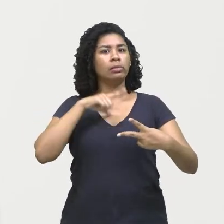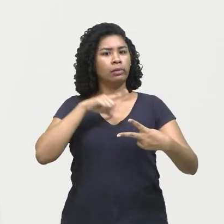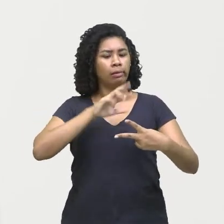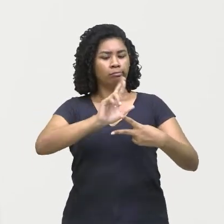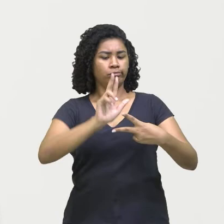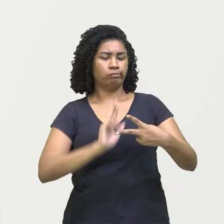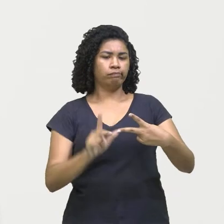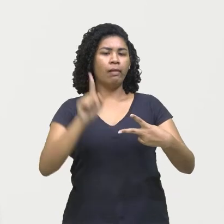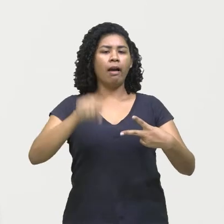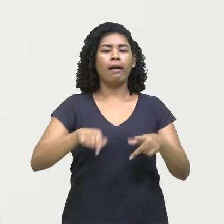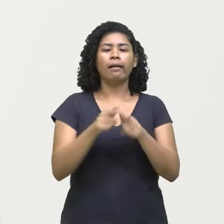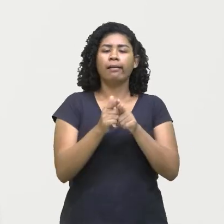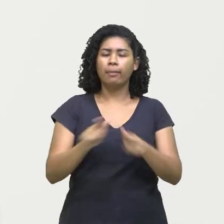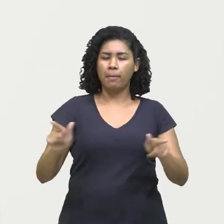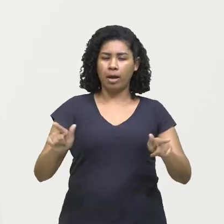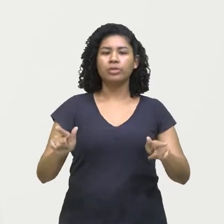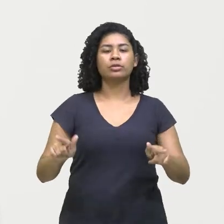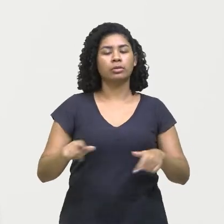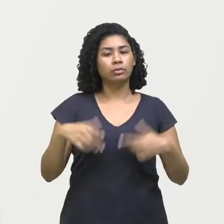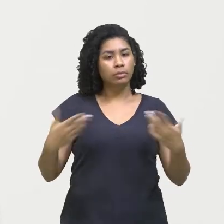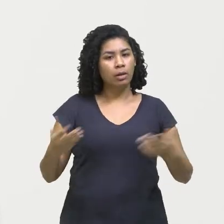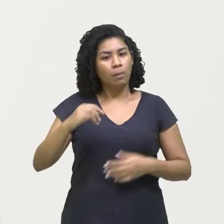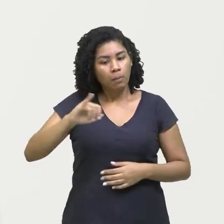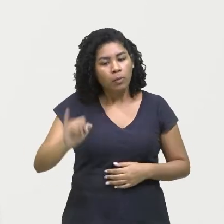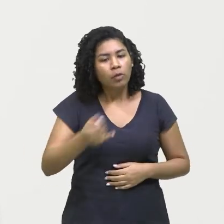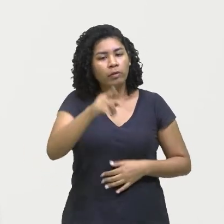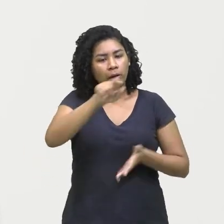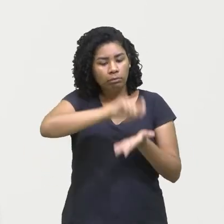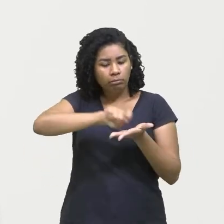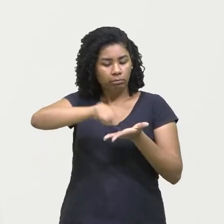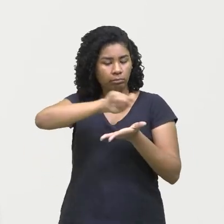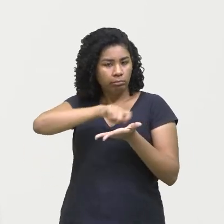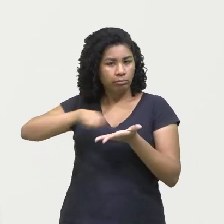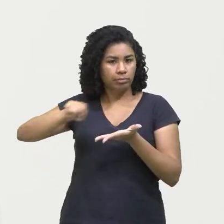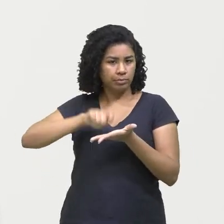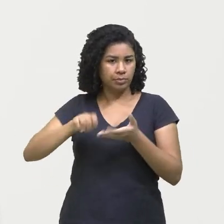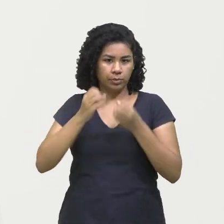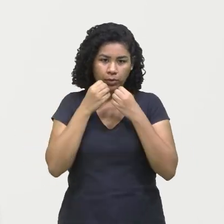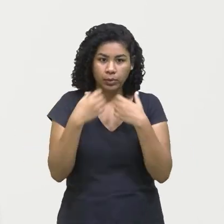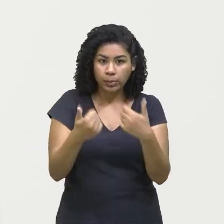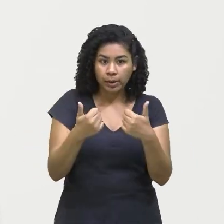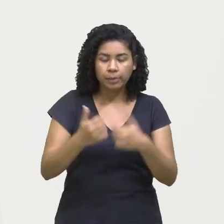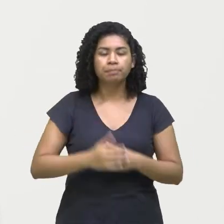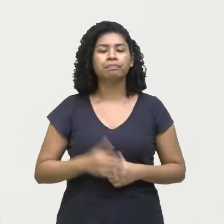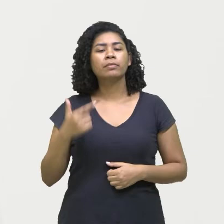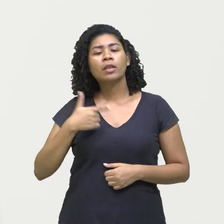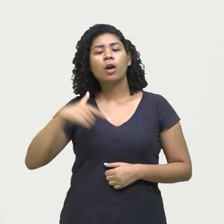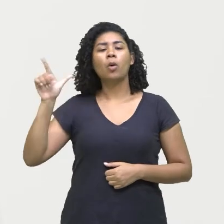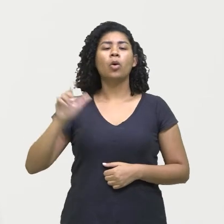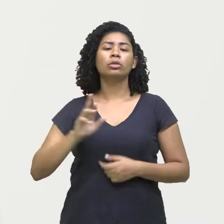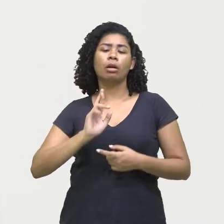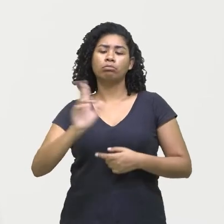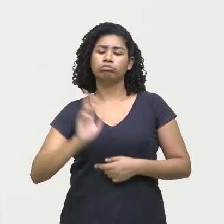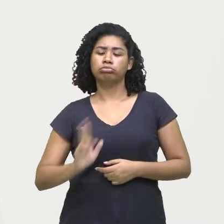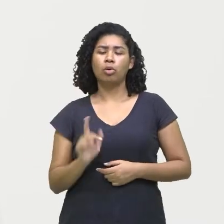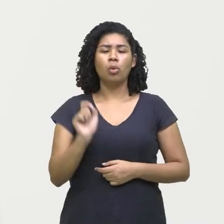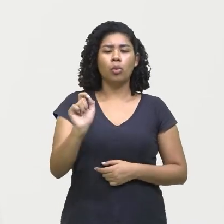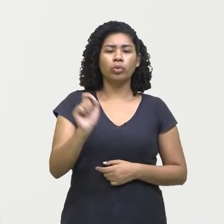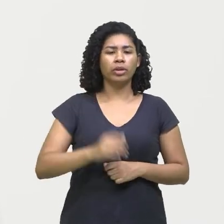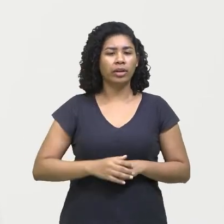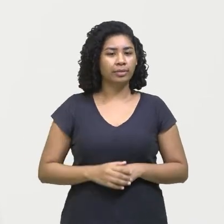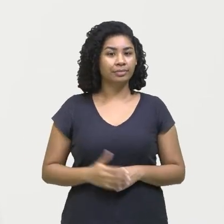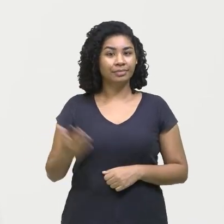é a gramática, tá? Anote aí, confira se você anotou direitinho. Outra diferença, anotem aí, confira